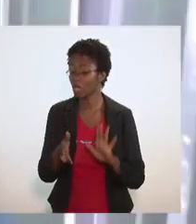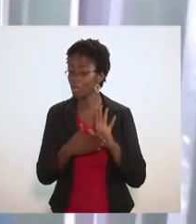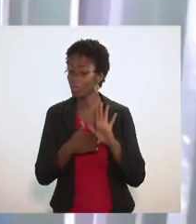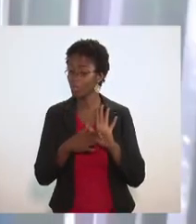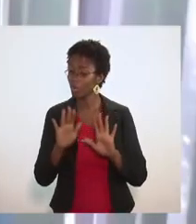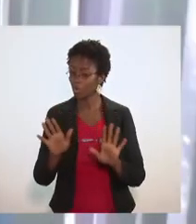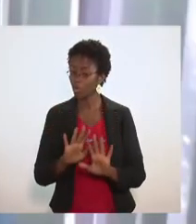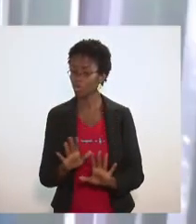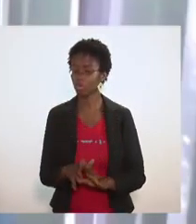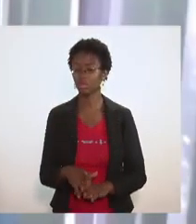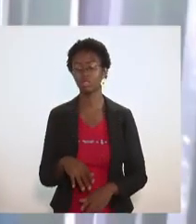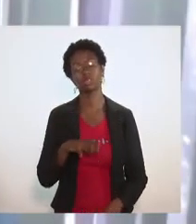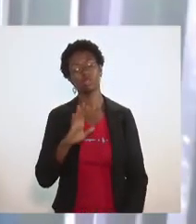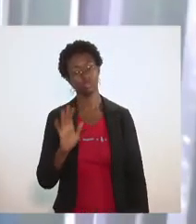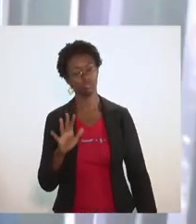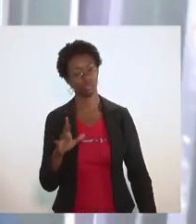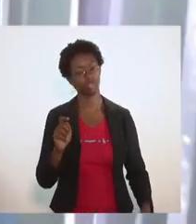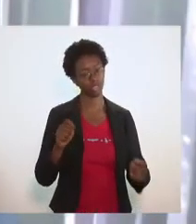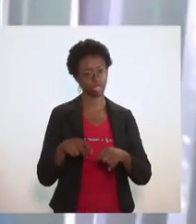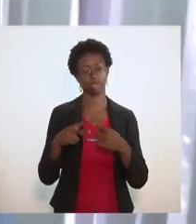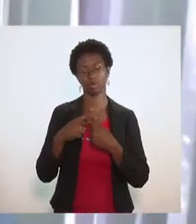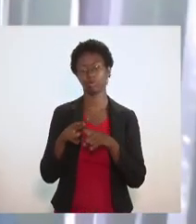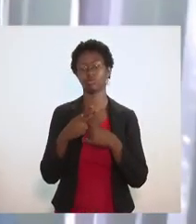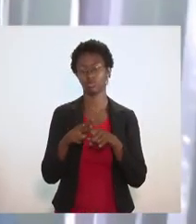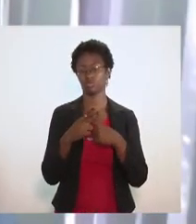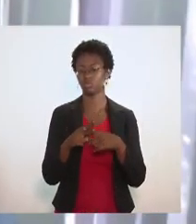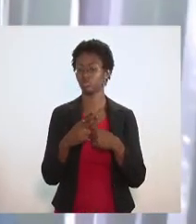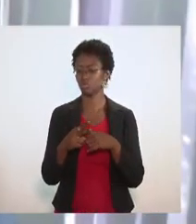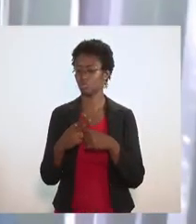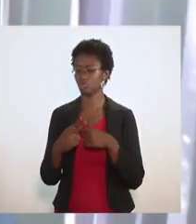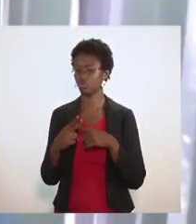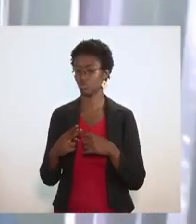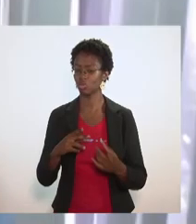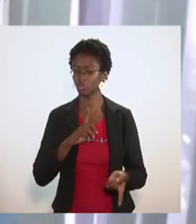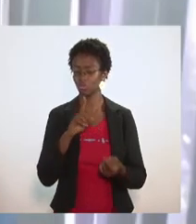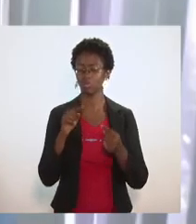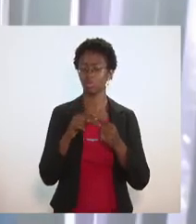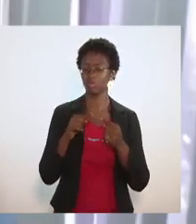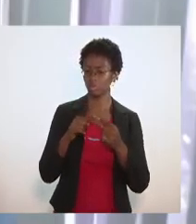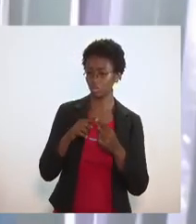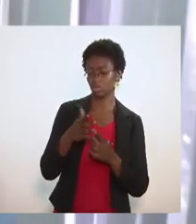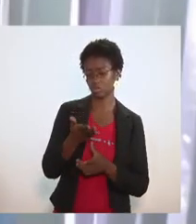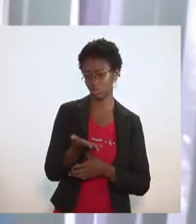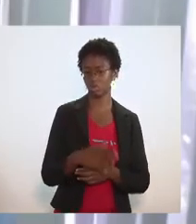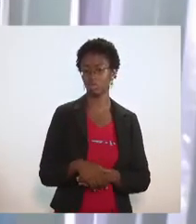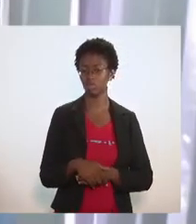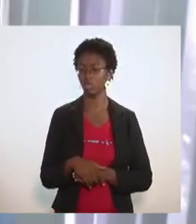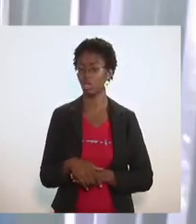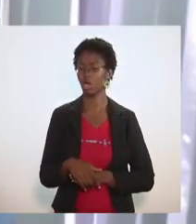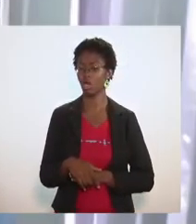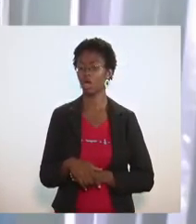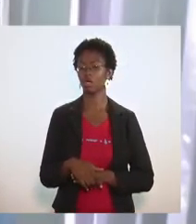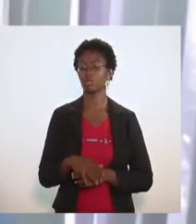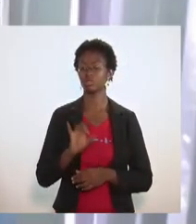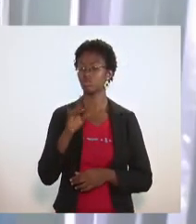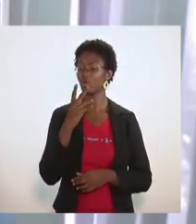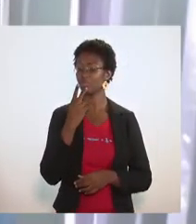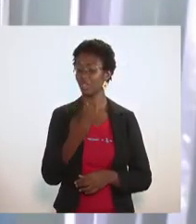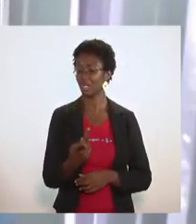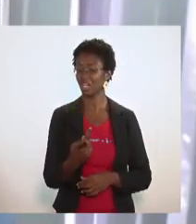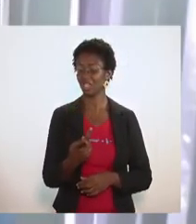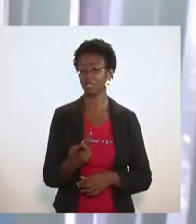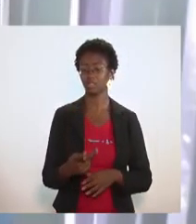o deputado Márcio Pacheco trouxe a matéria de volta. Okay, eu vou... Deputado Luiz Paulo. Questão de ordem, deputado Valdeque Carneiro.